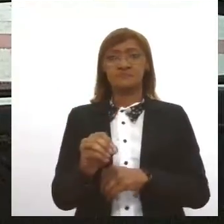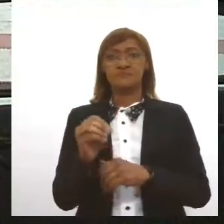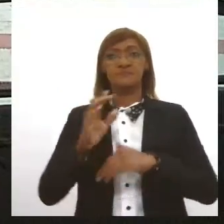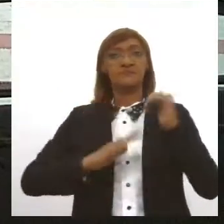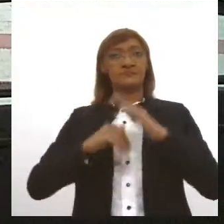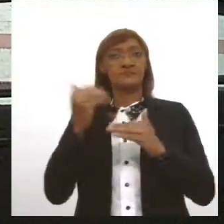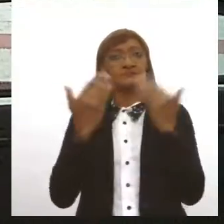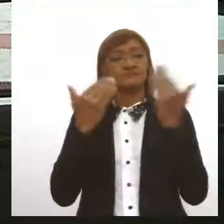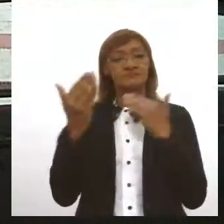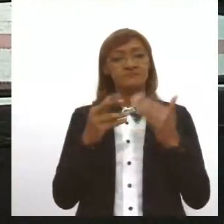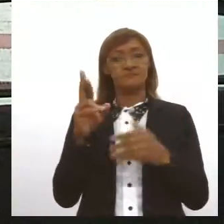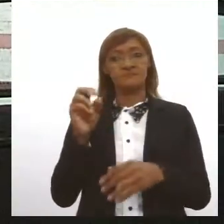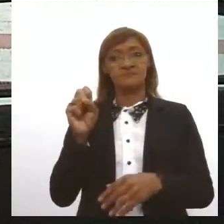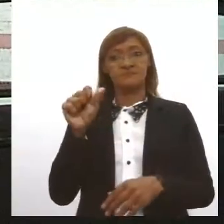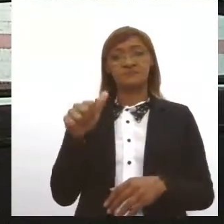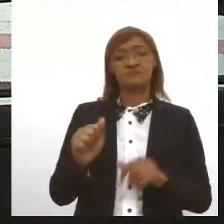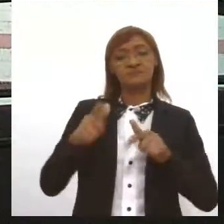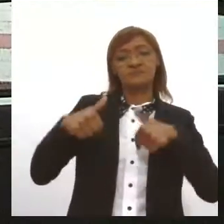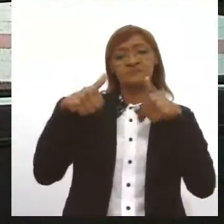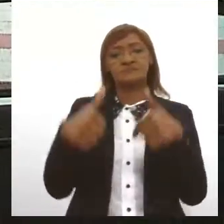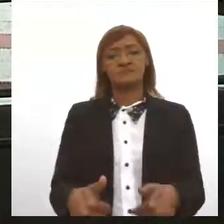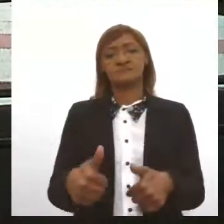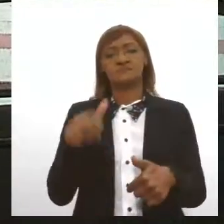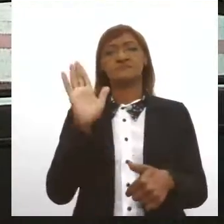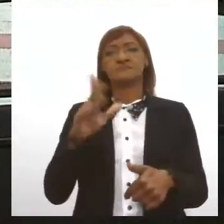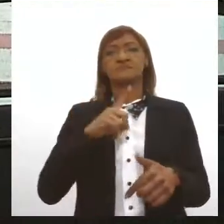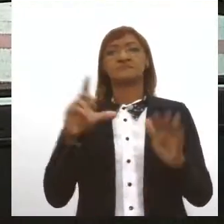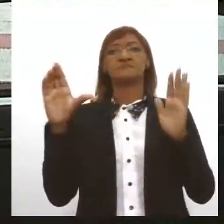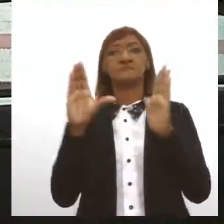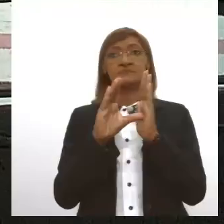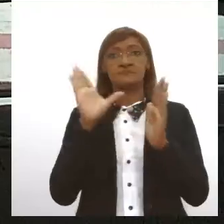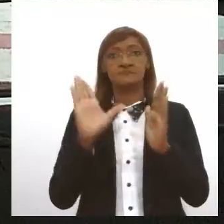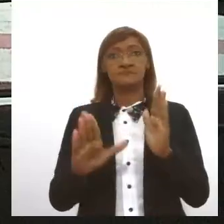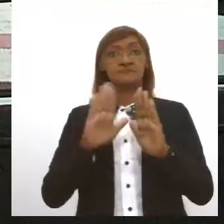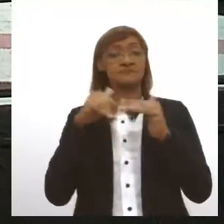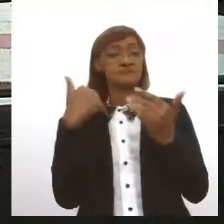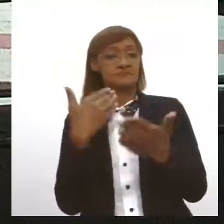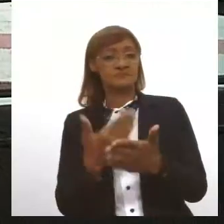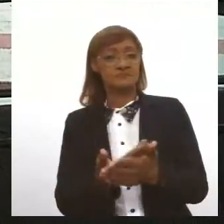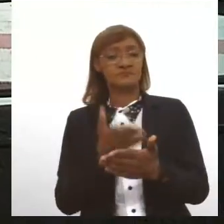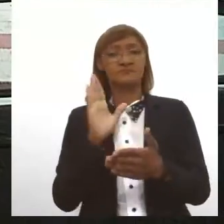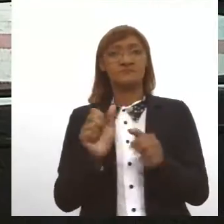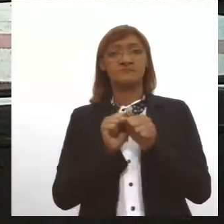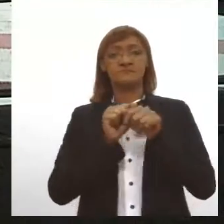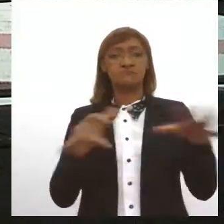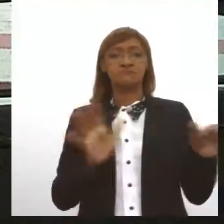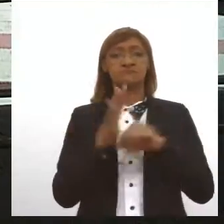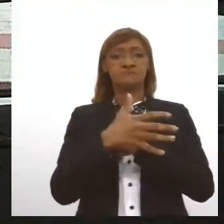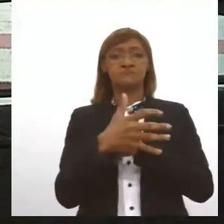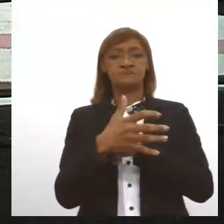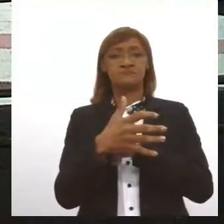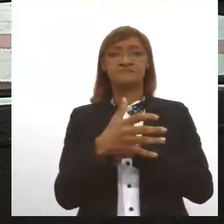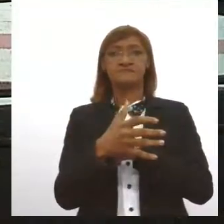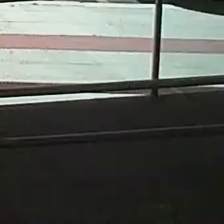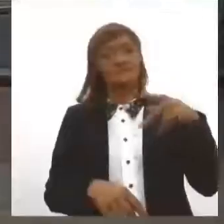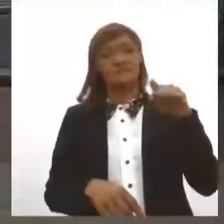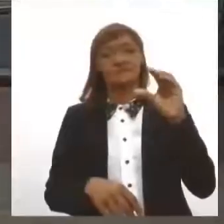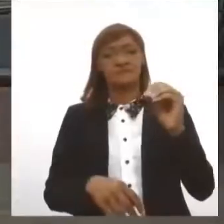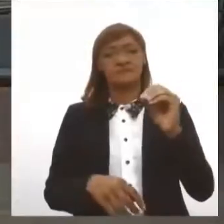Rosa Lima sobre os desafios enfrentados pela comunidade escolar impostos pela pandemia do novo coronavírus.